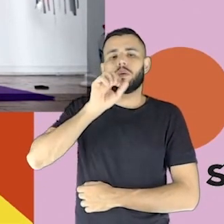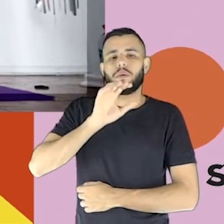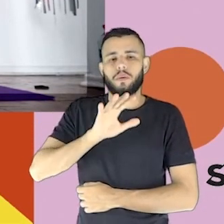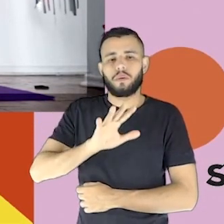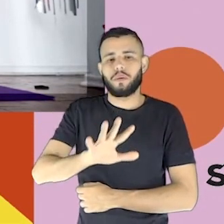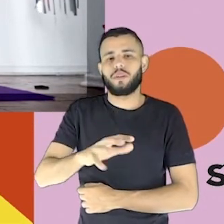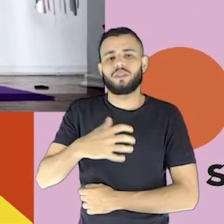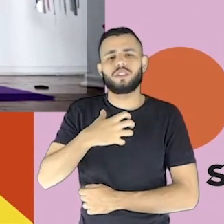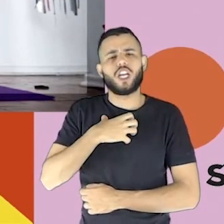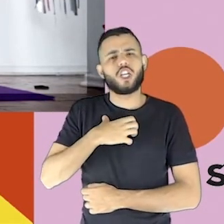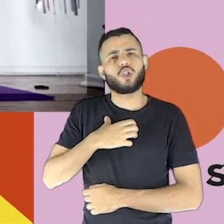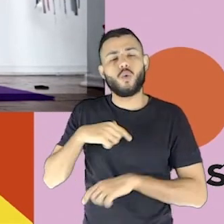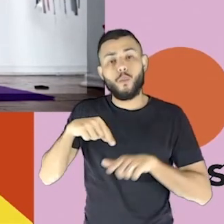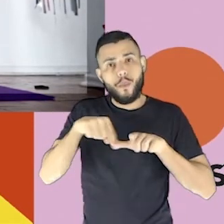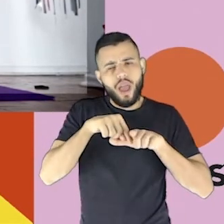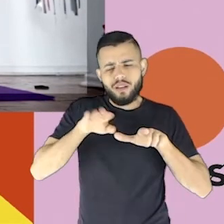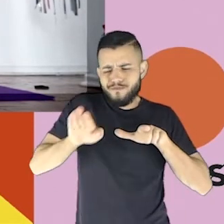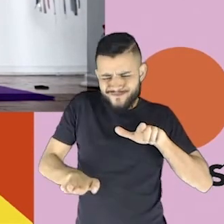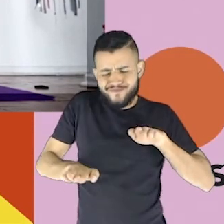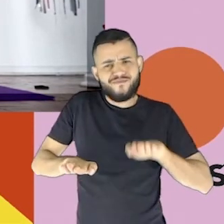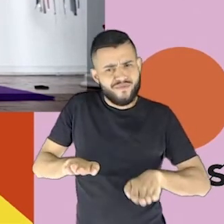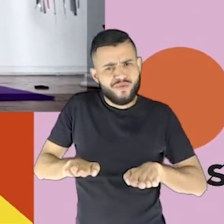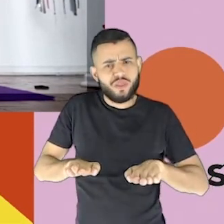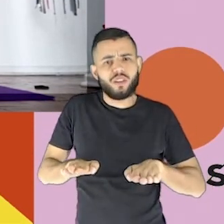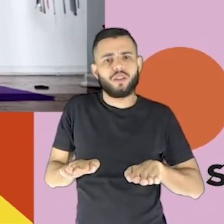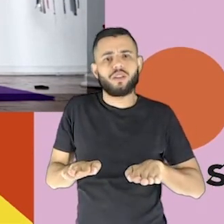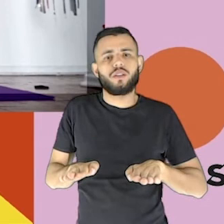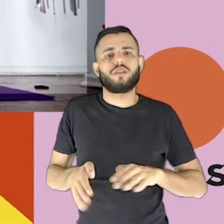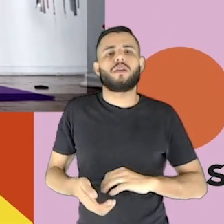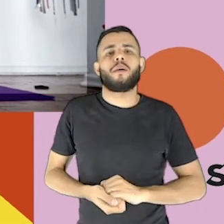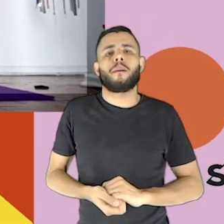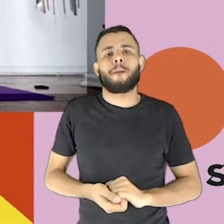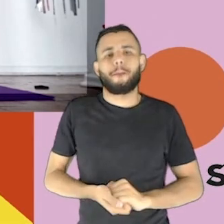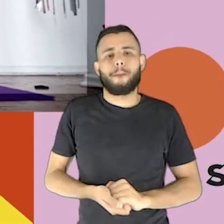Sente os pés bem fixados no chão.